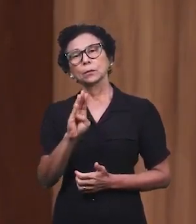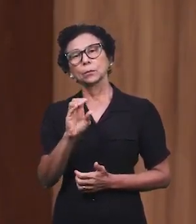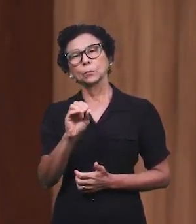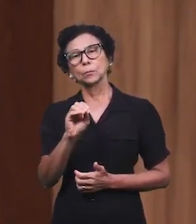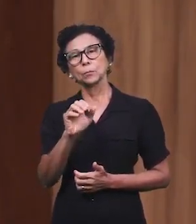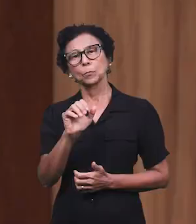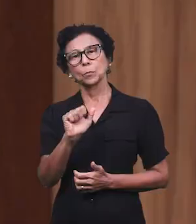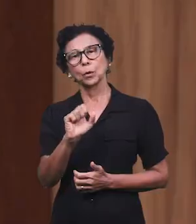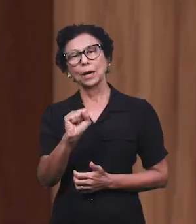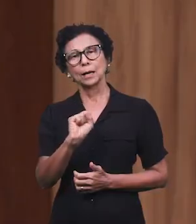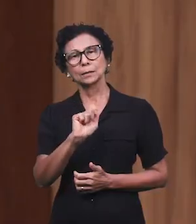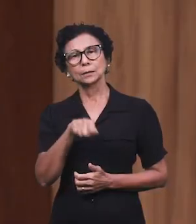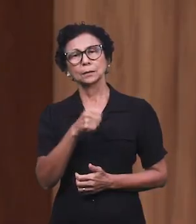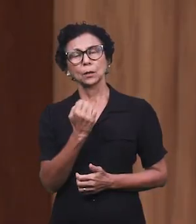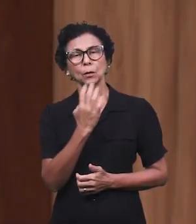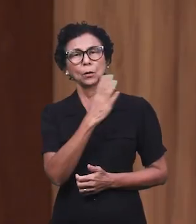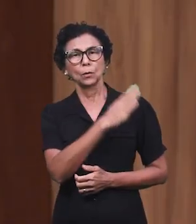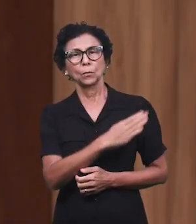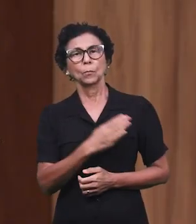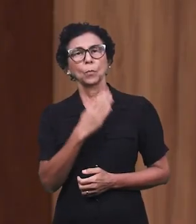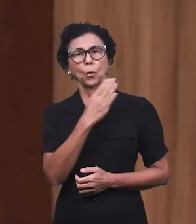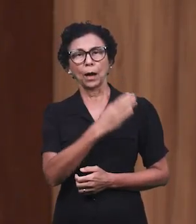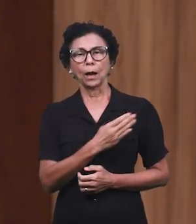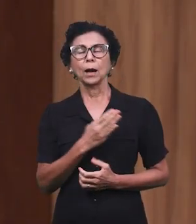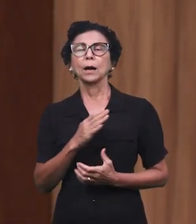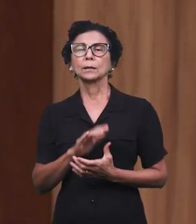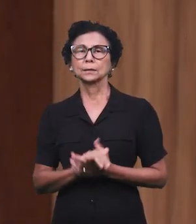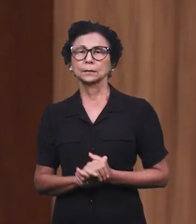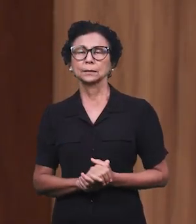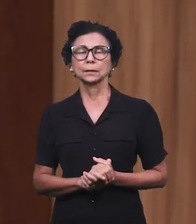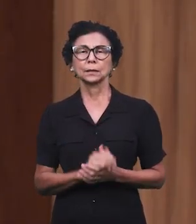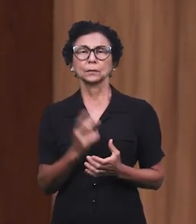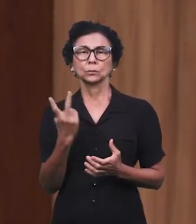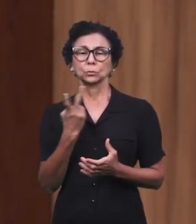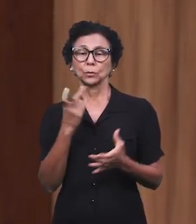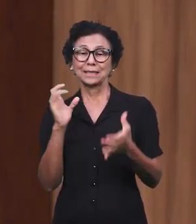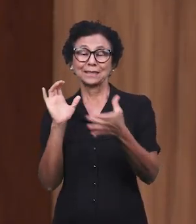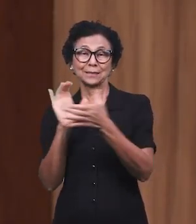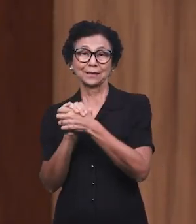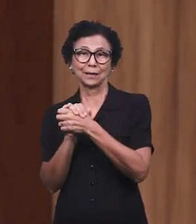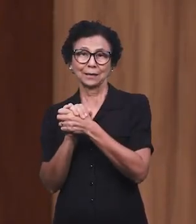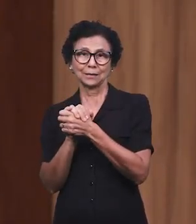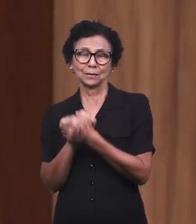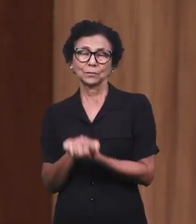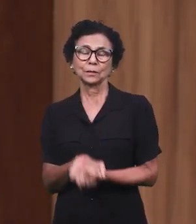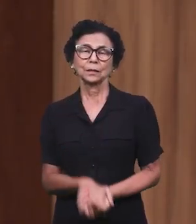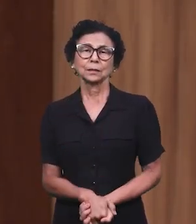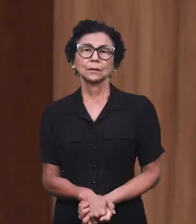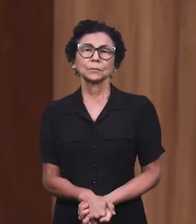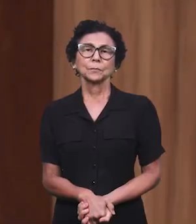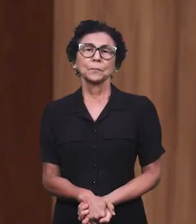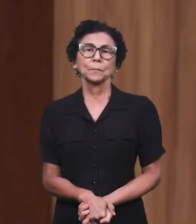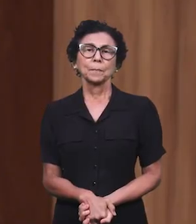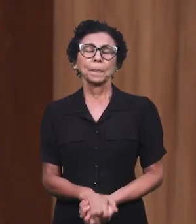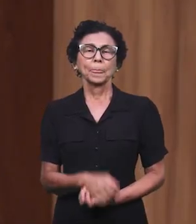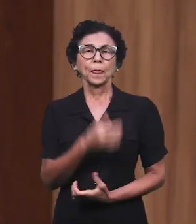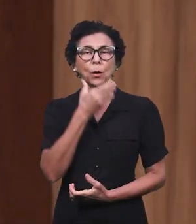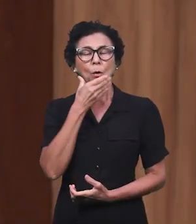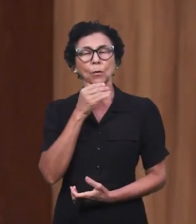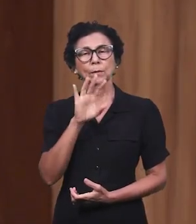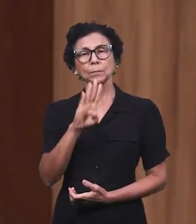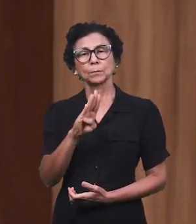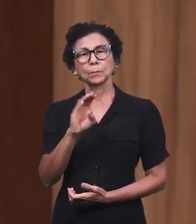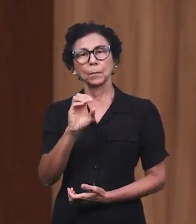remidor. E quando nós estamos falando de casamento, nós temos de lembrar primeiro